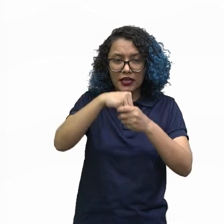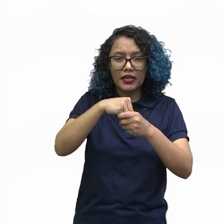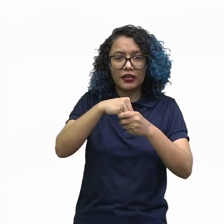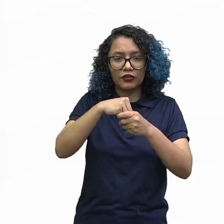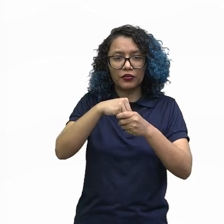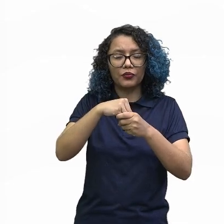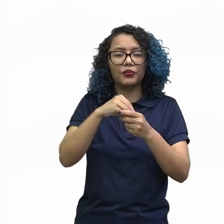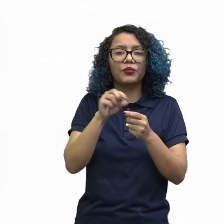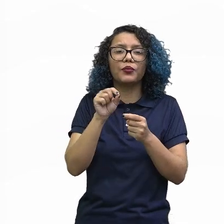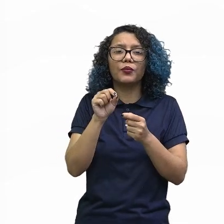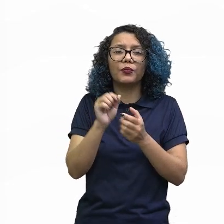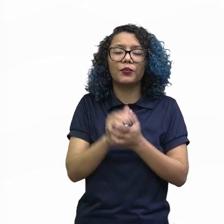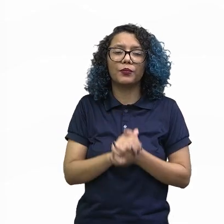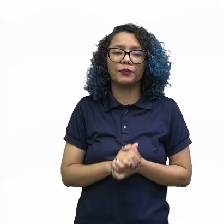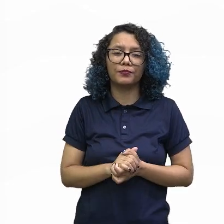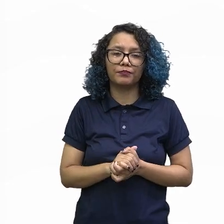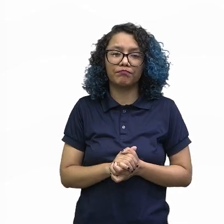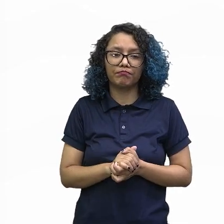sendo